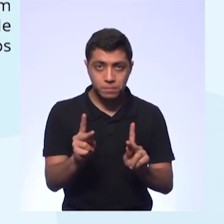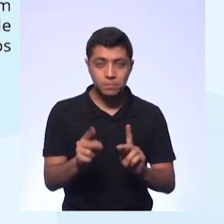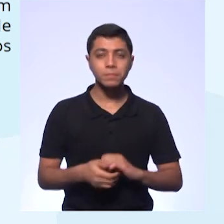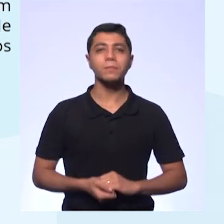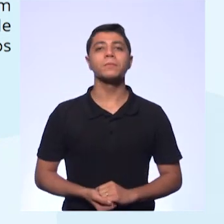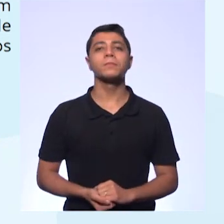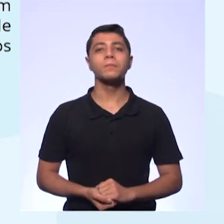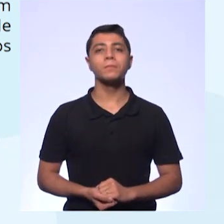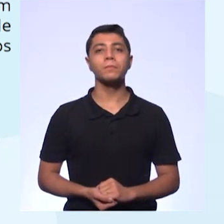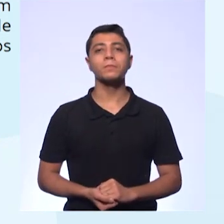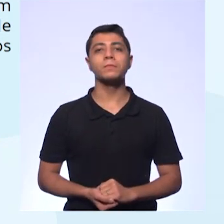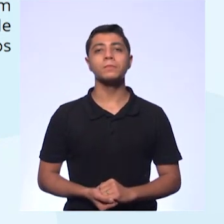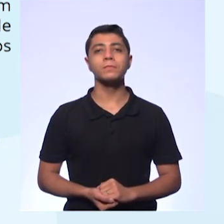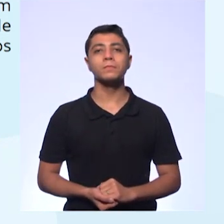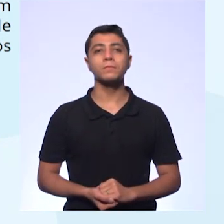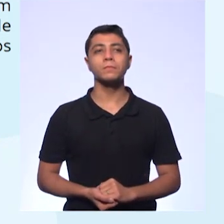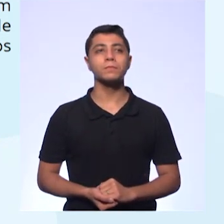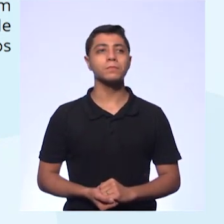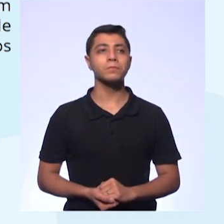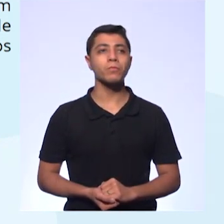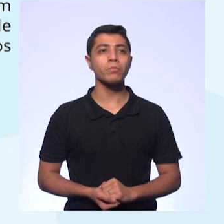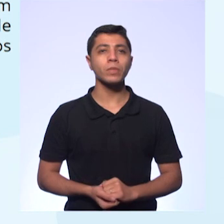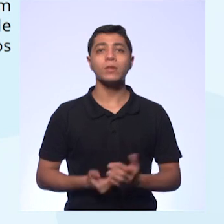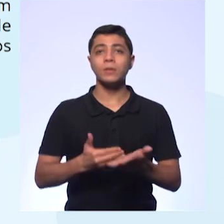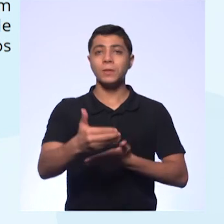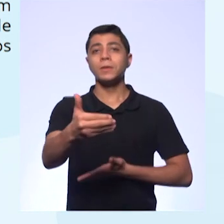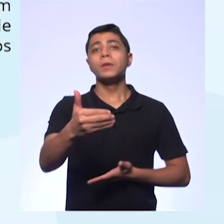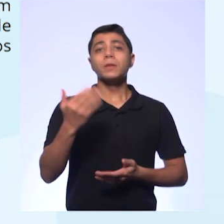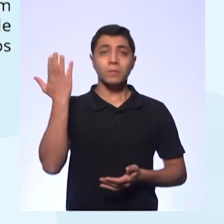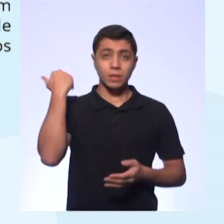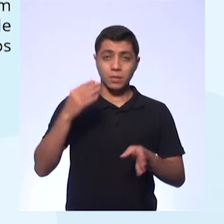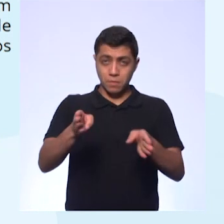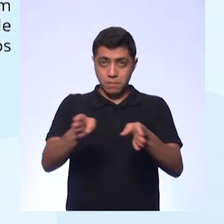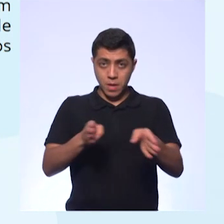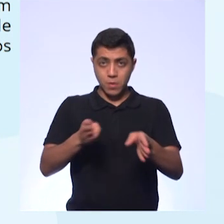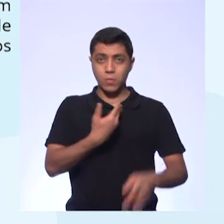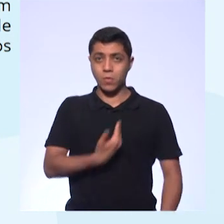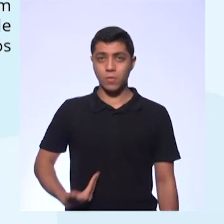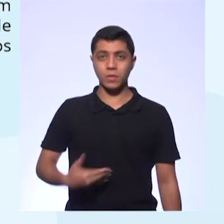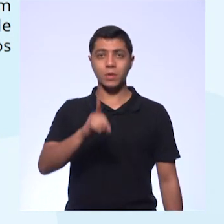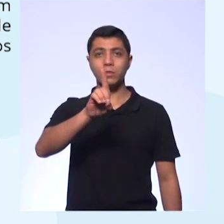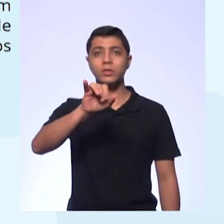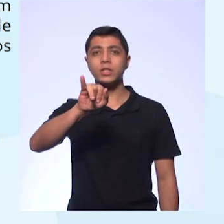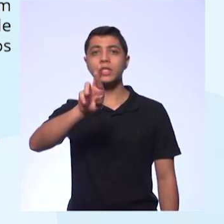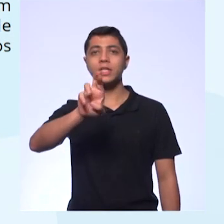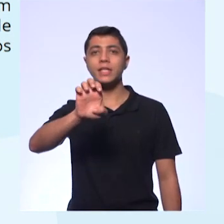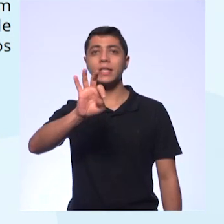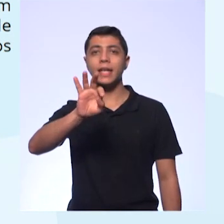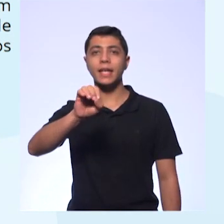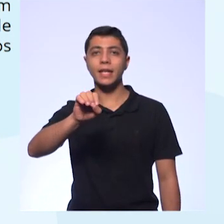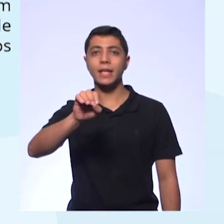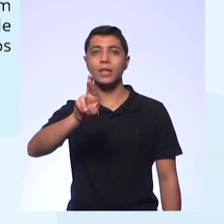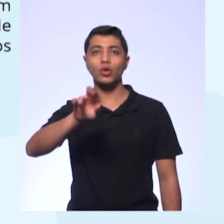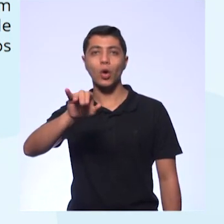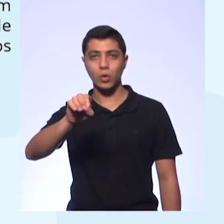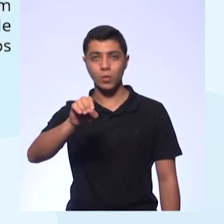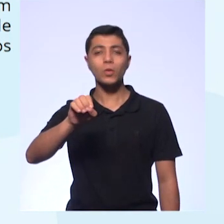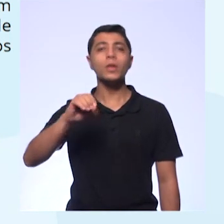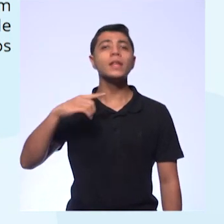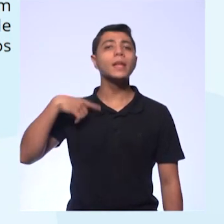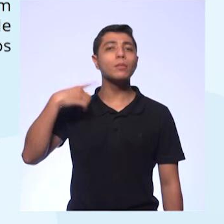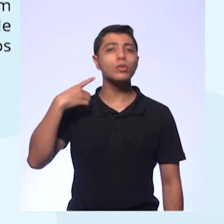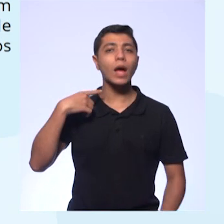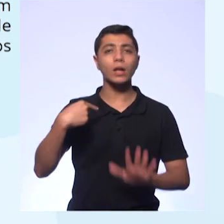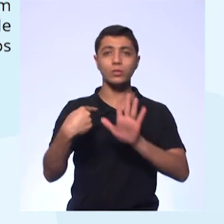Então, olha só, o período do diretório, com o poder executivo exercido por 5 deputados que defendiam os interesses